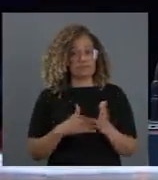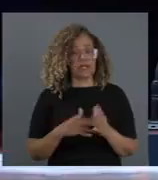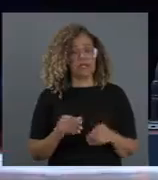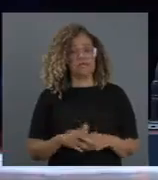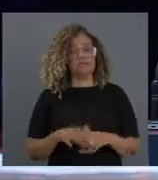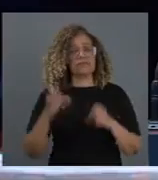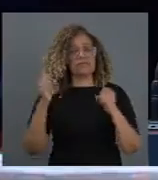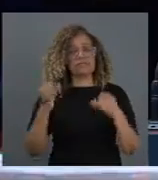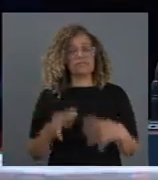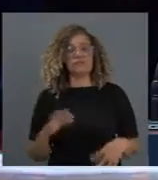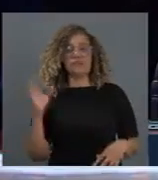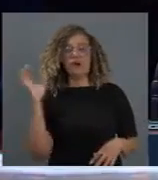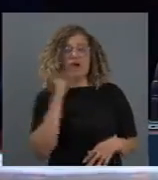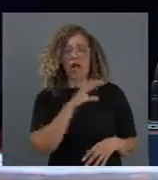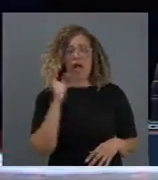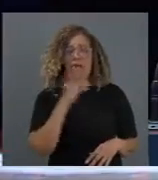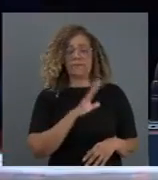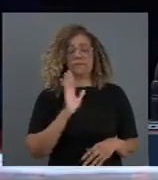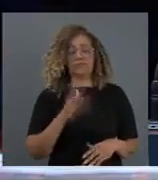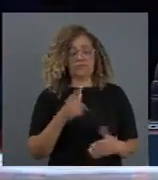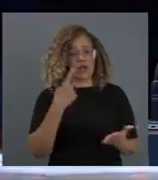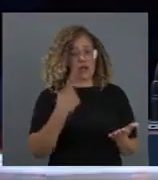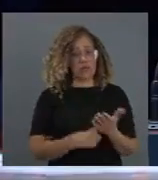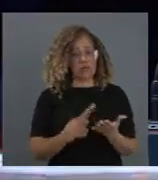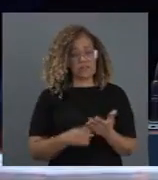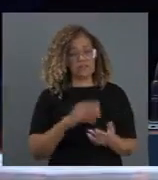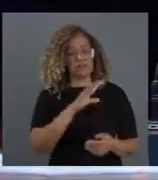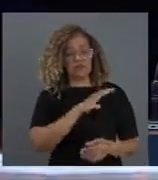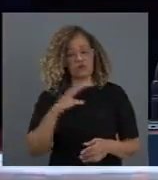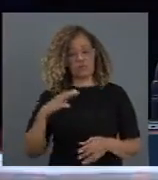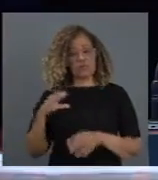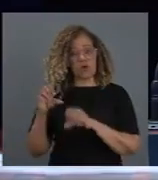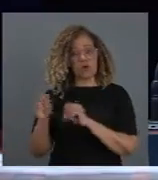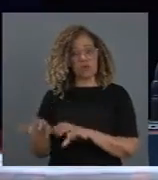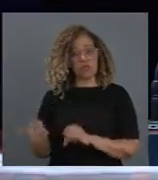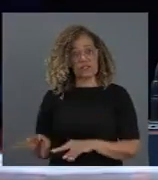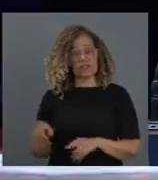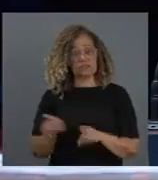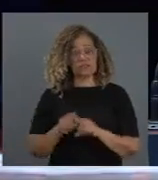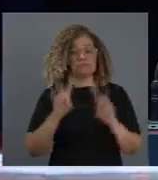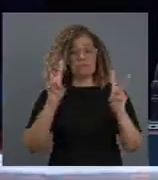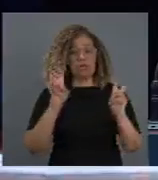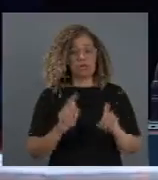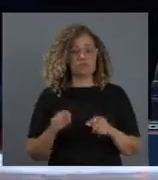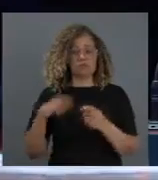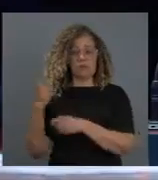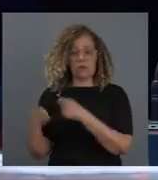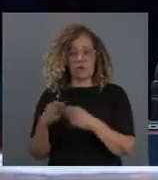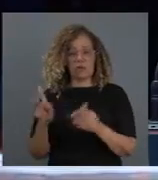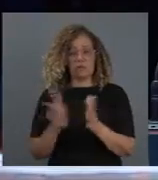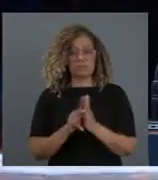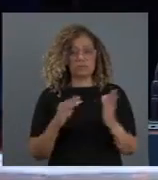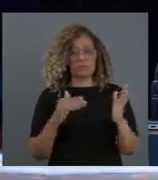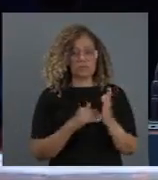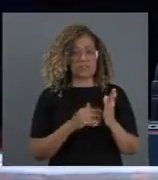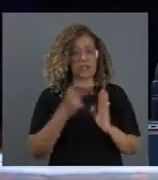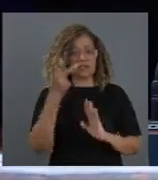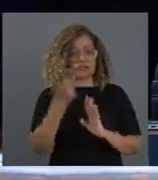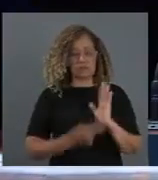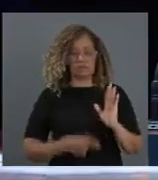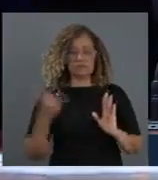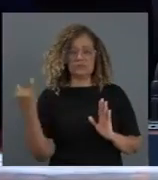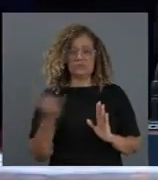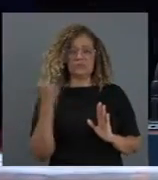Explico rapidamente. Devido a compromisso nas comissões de Educação e de Assuntos Econômicos do Senado, que votaram projetos